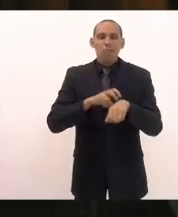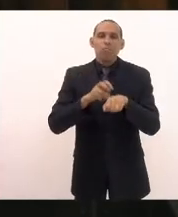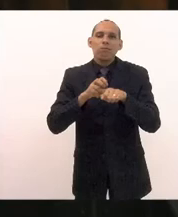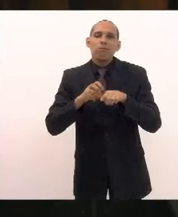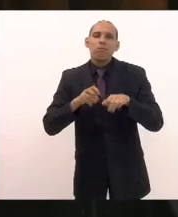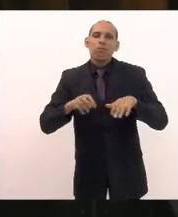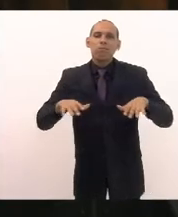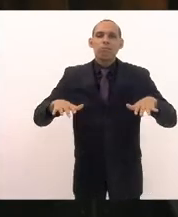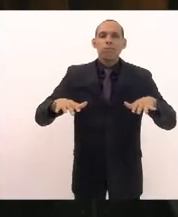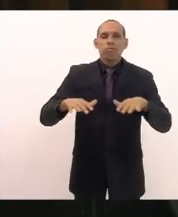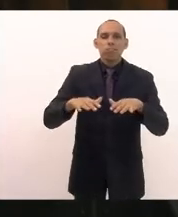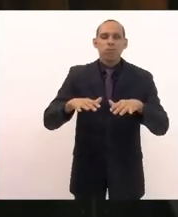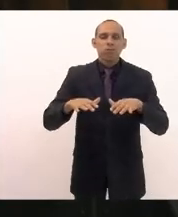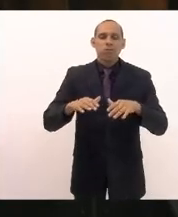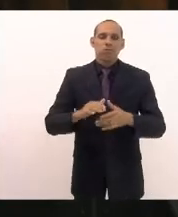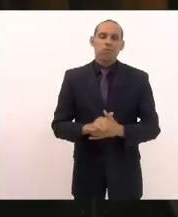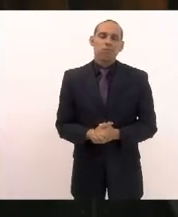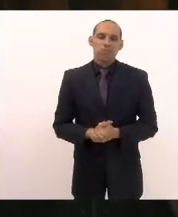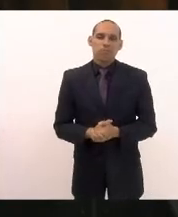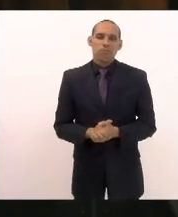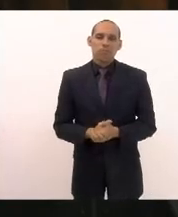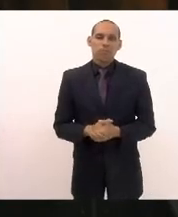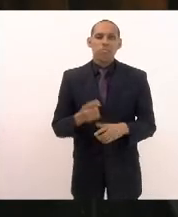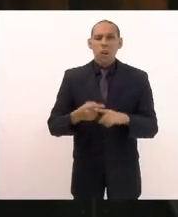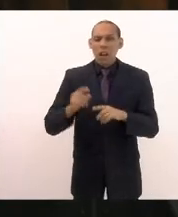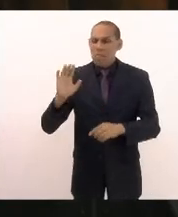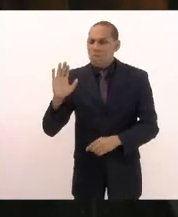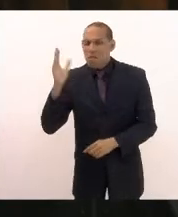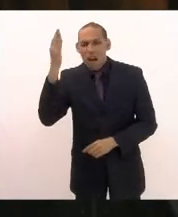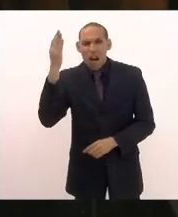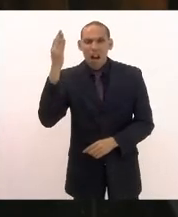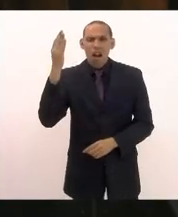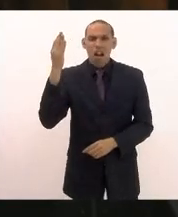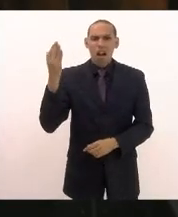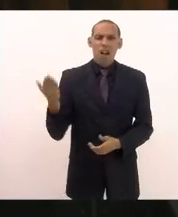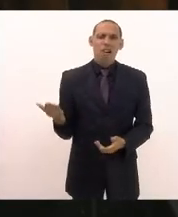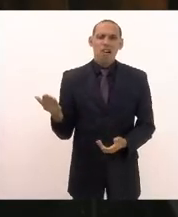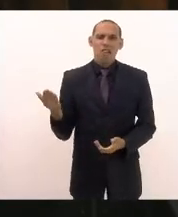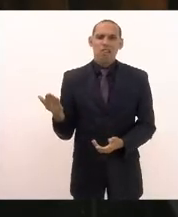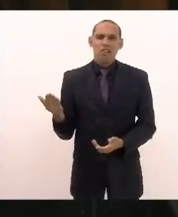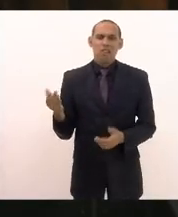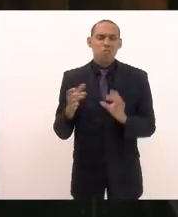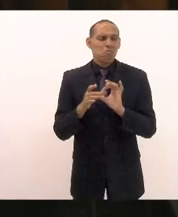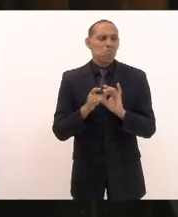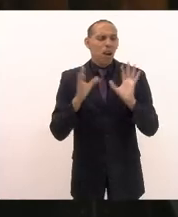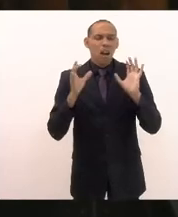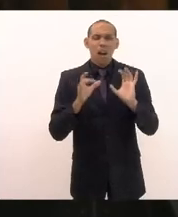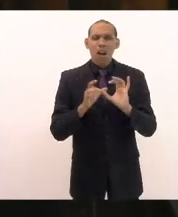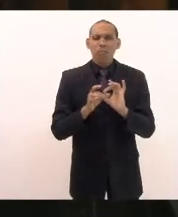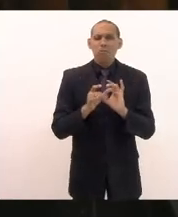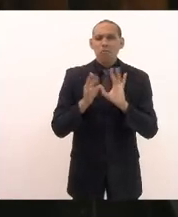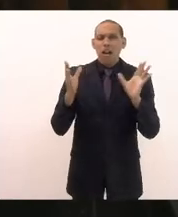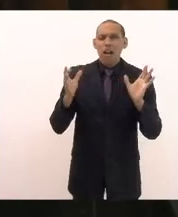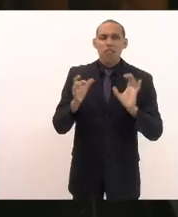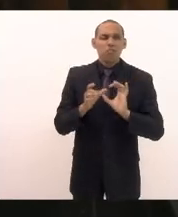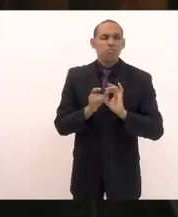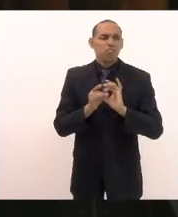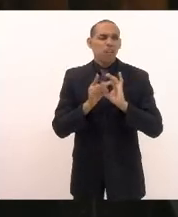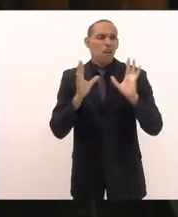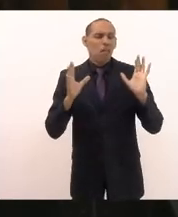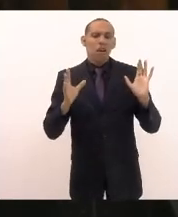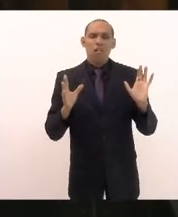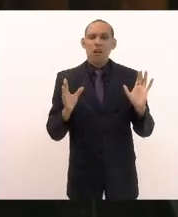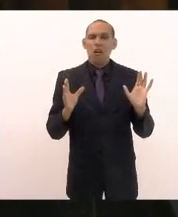aspas. A hipocrisia passeou solta, livre,